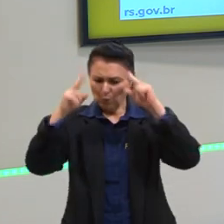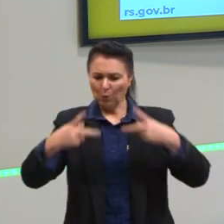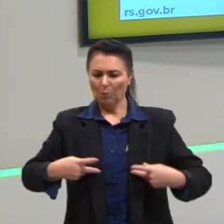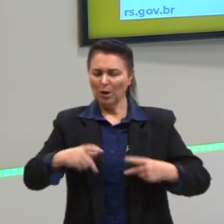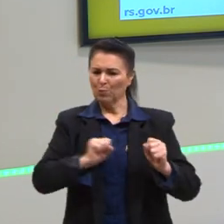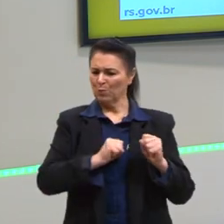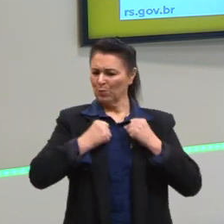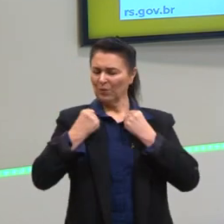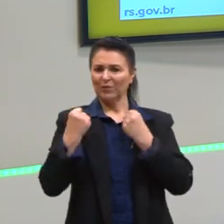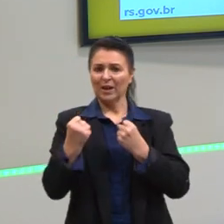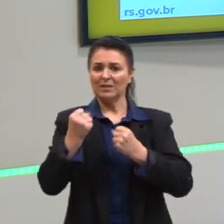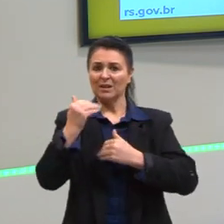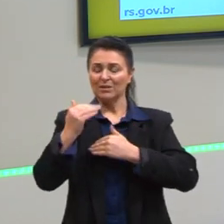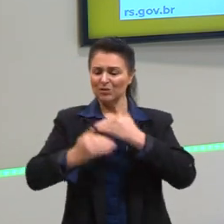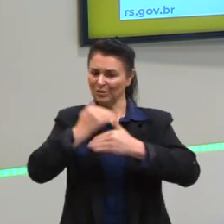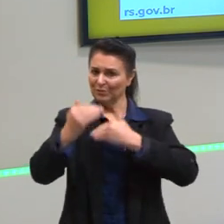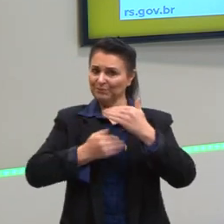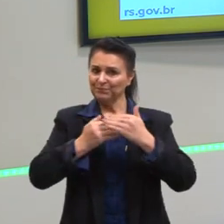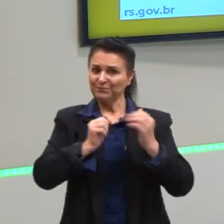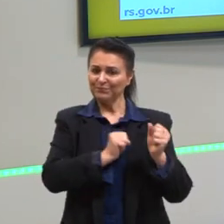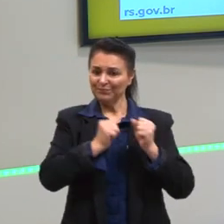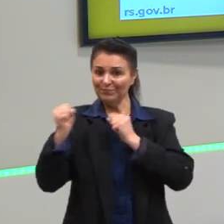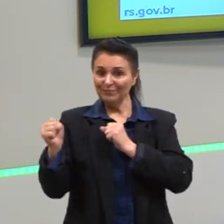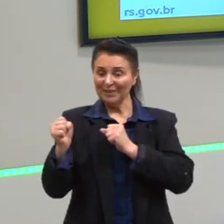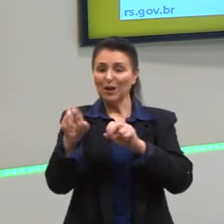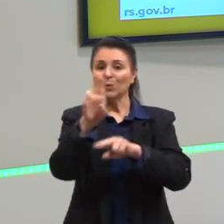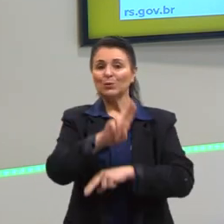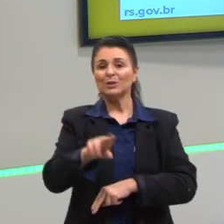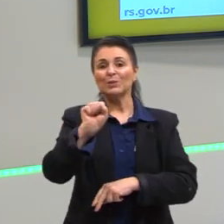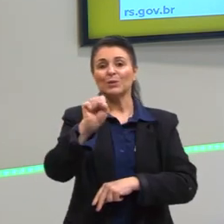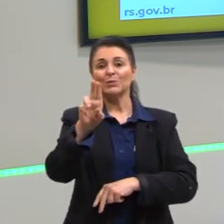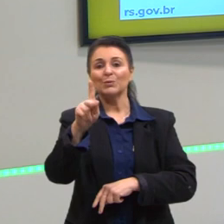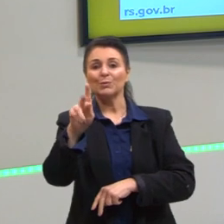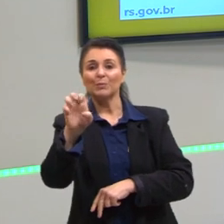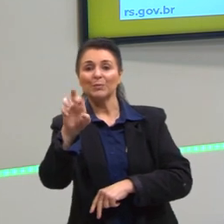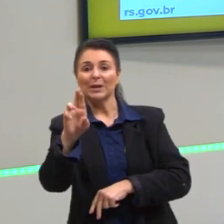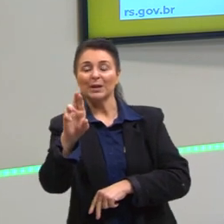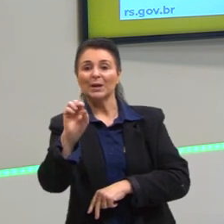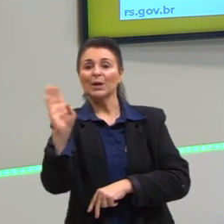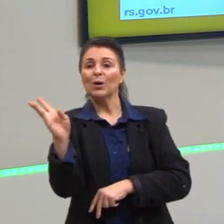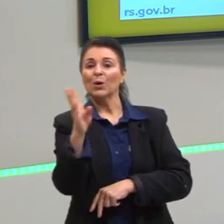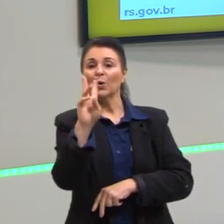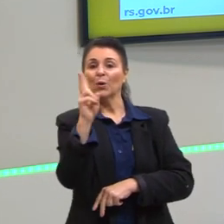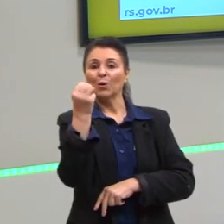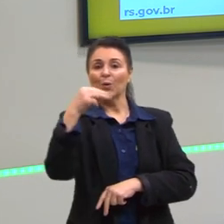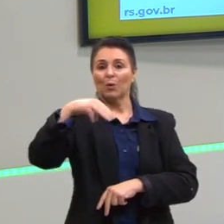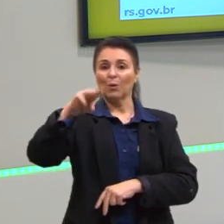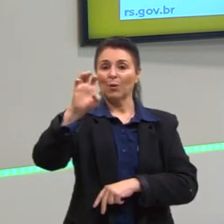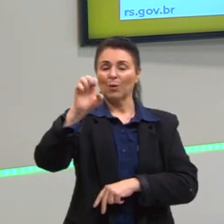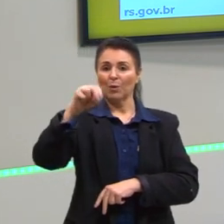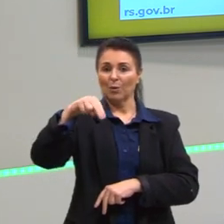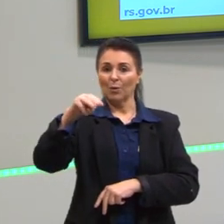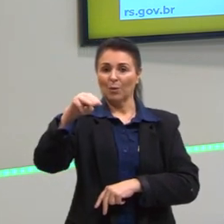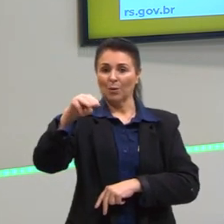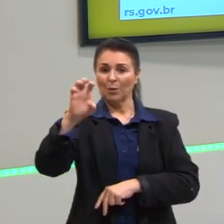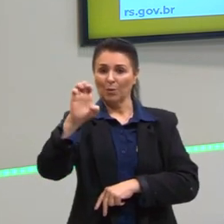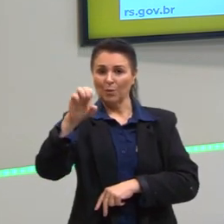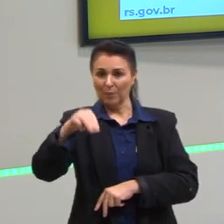desenvolveram Nossa potência que é o super-homem e inclusive ele foi por muito tempo amigo do músico Wagner